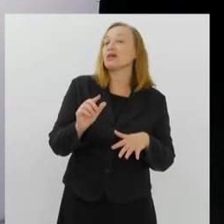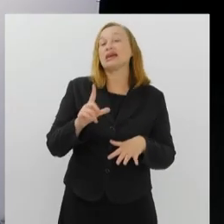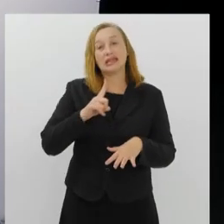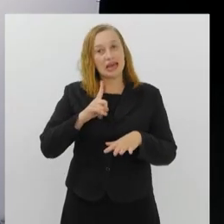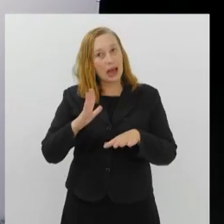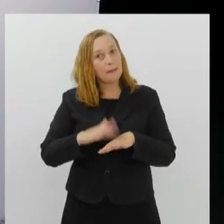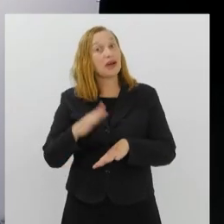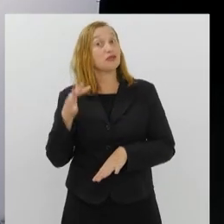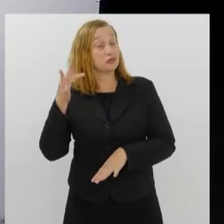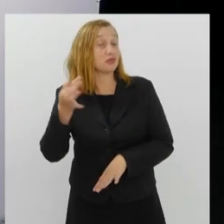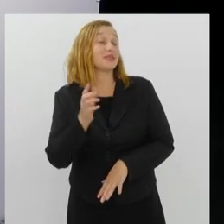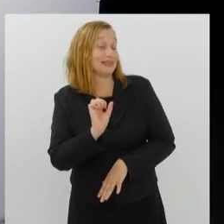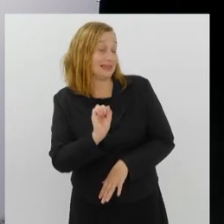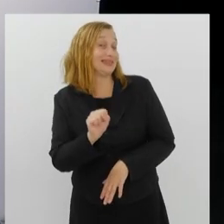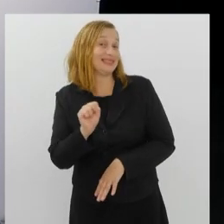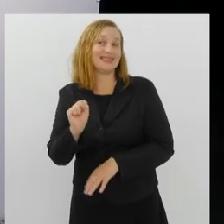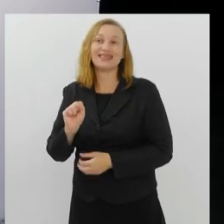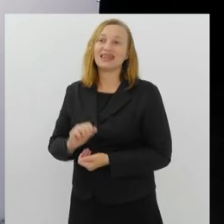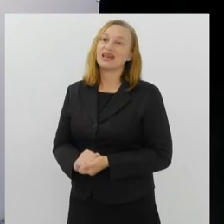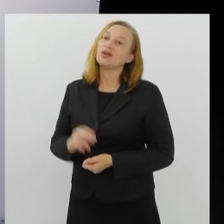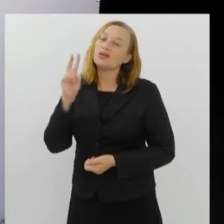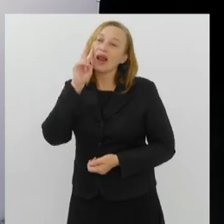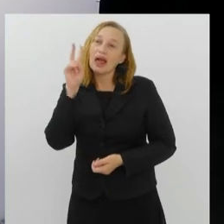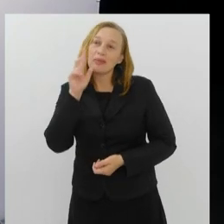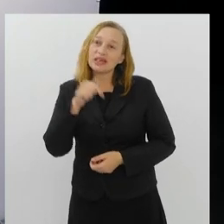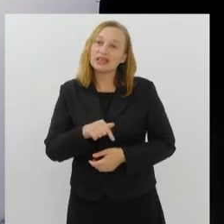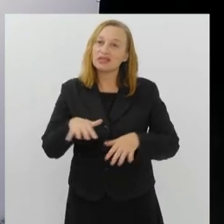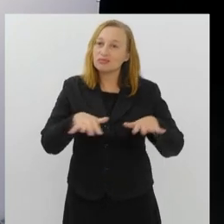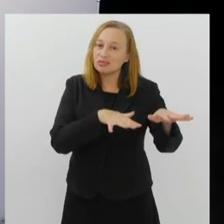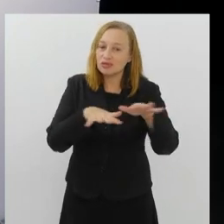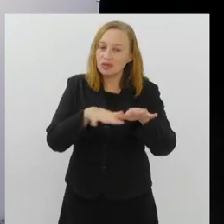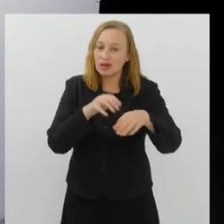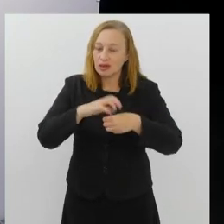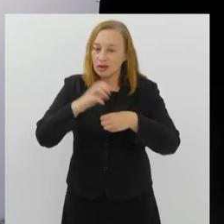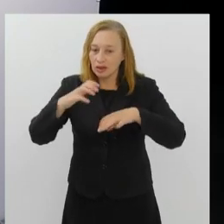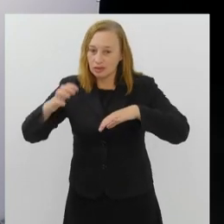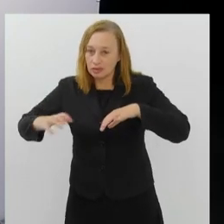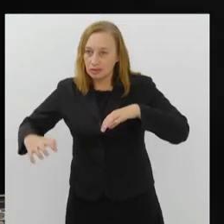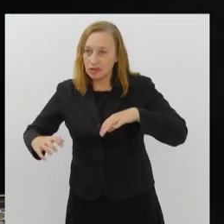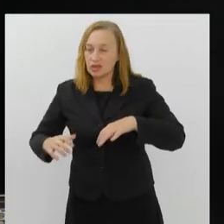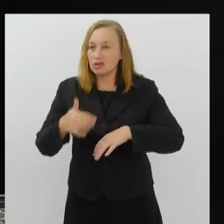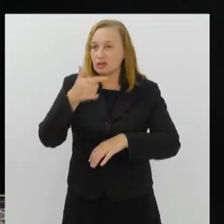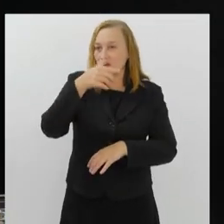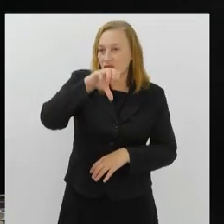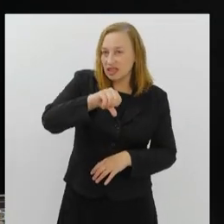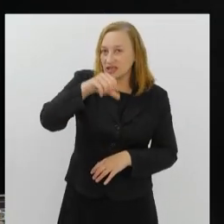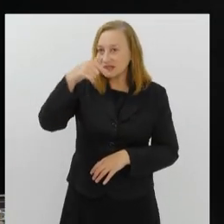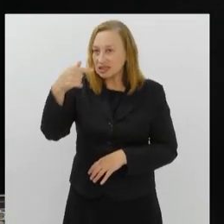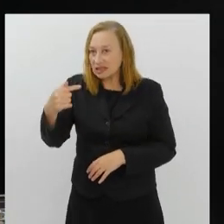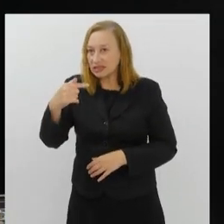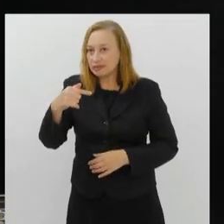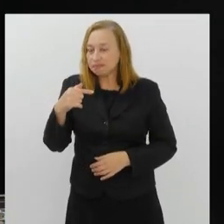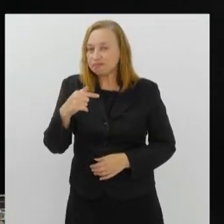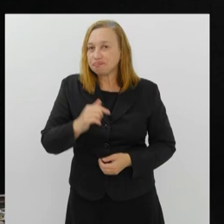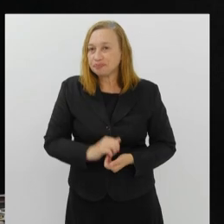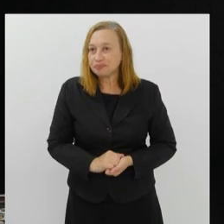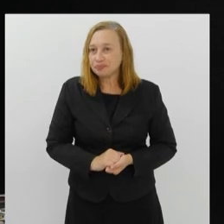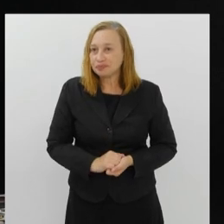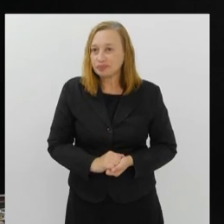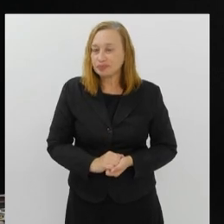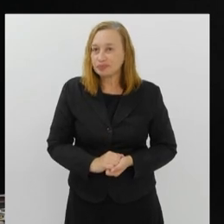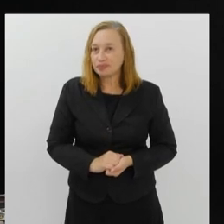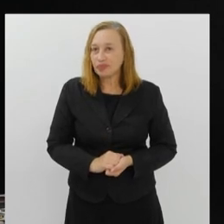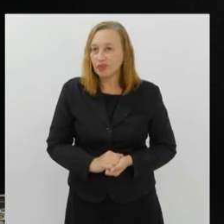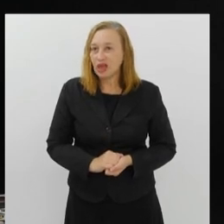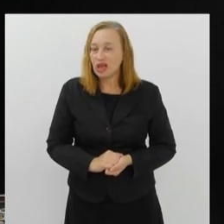ter muito, você sabe, né? Sim. É, eu estou lembrando aqui de um desfile da Porta da Pedra de 97, que